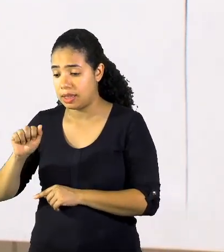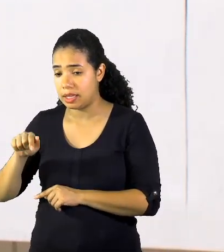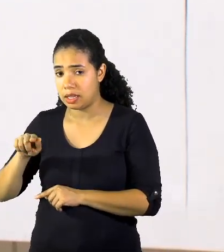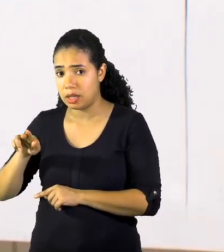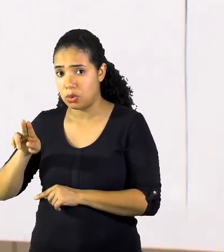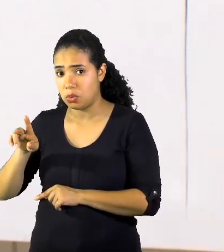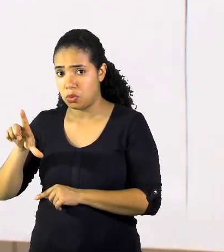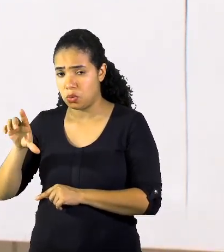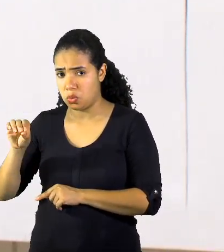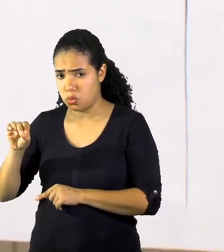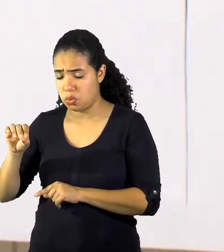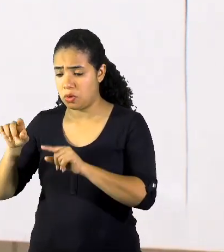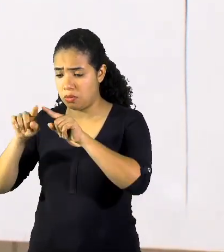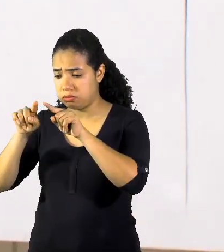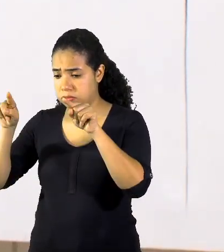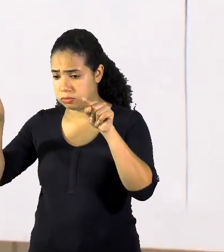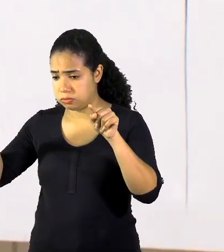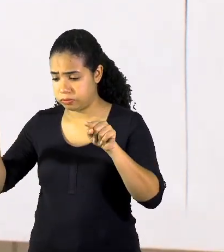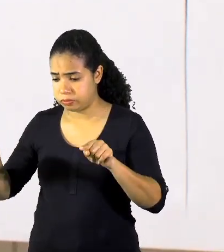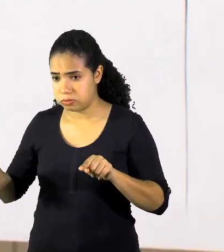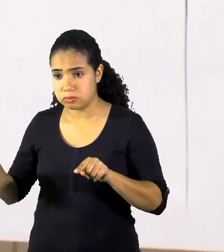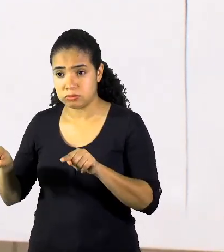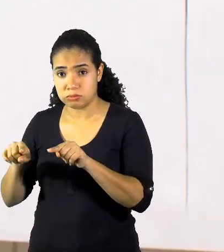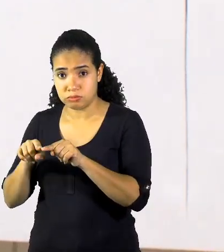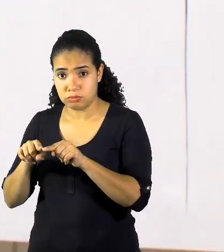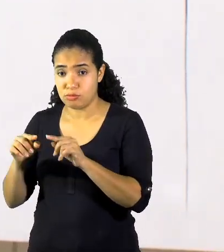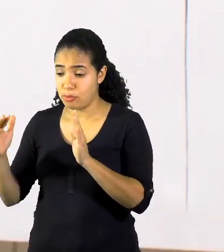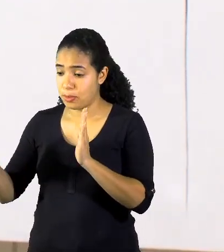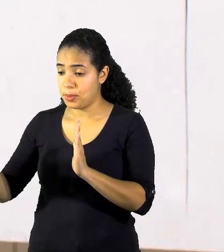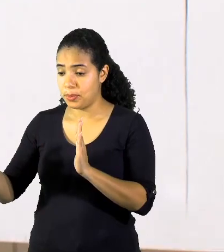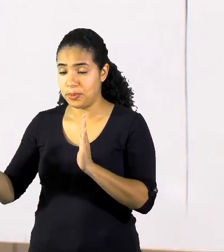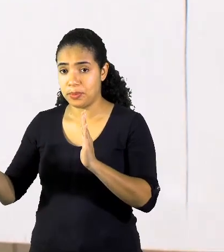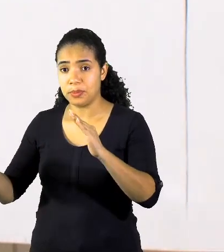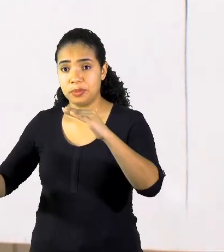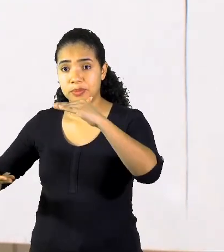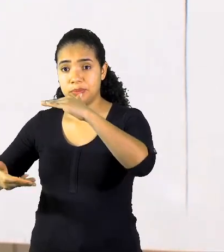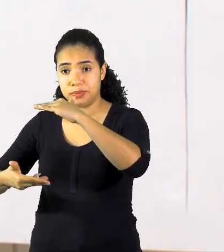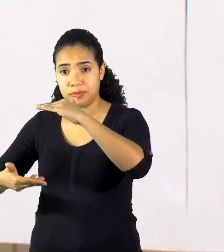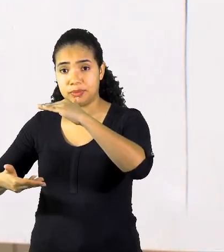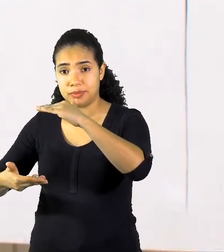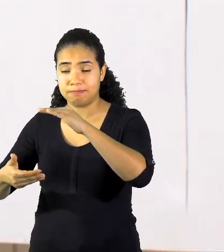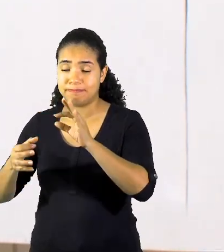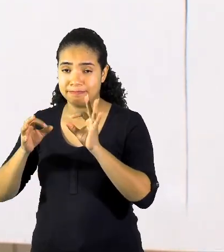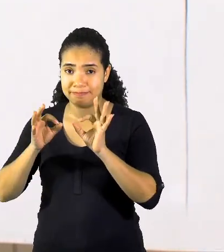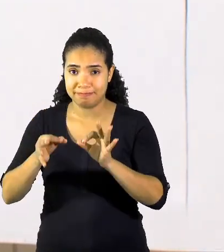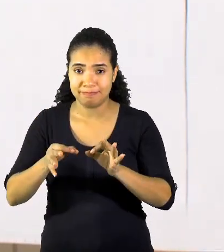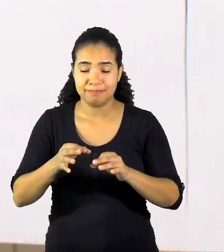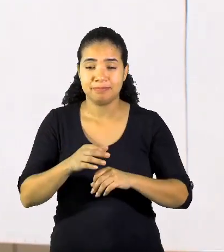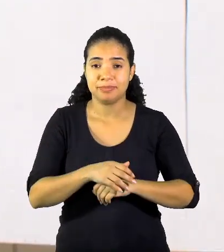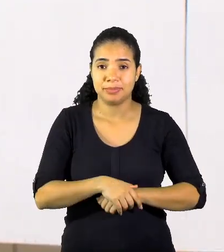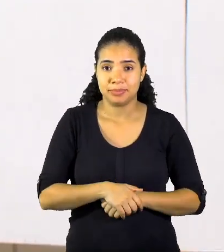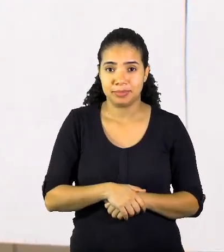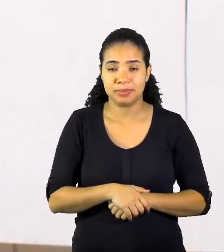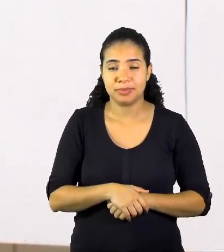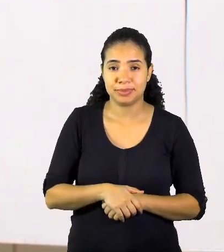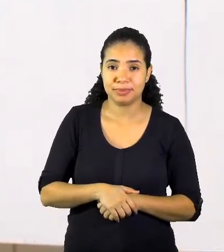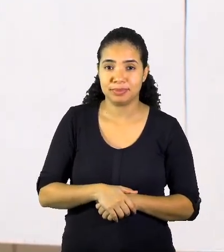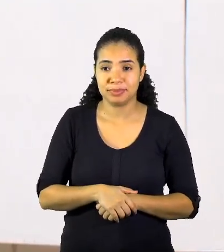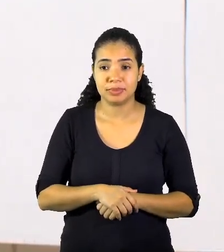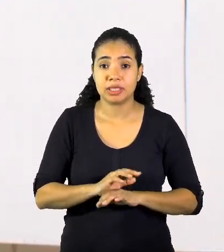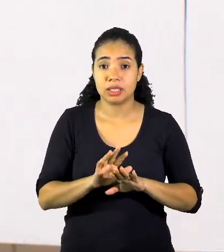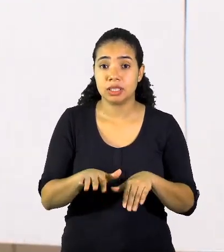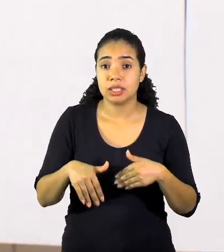diferença de que tem dois pares de lados paralelos e dois e quatro ângulos retos.